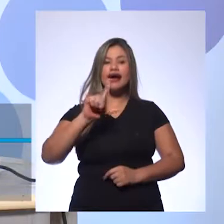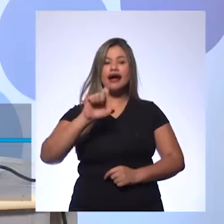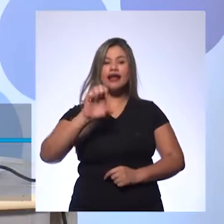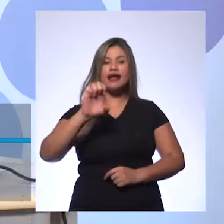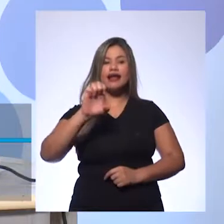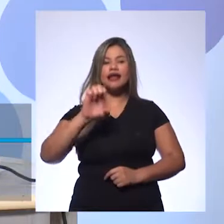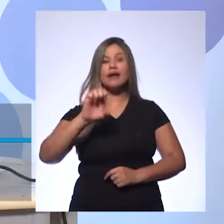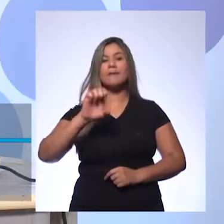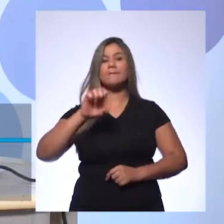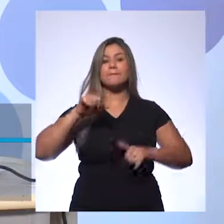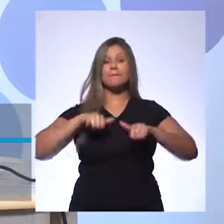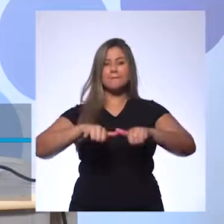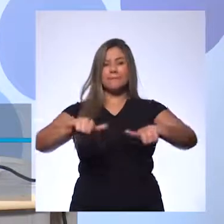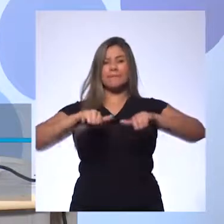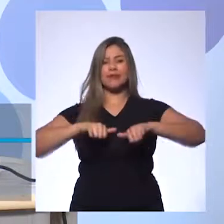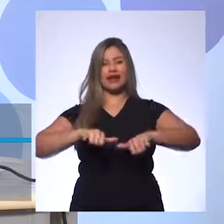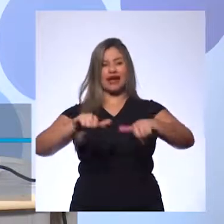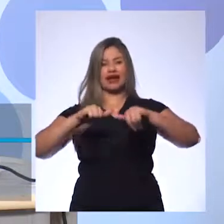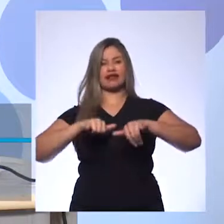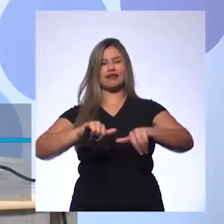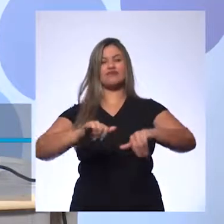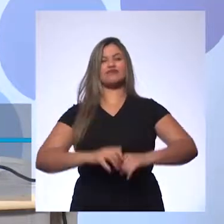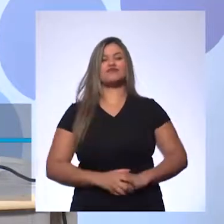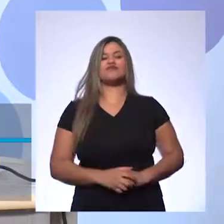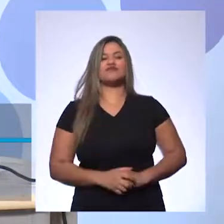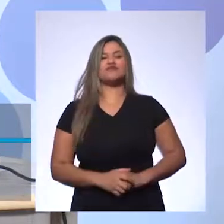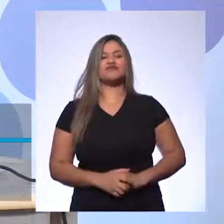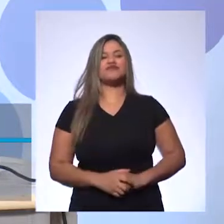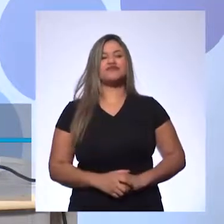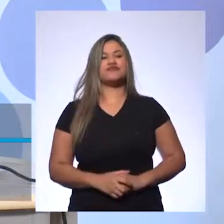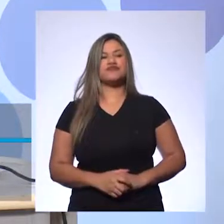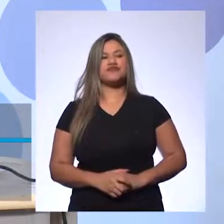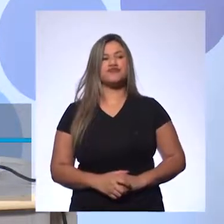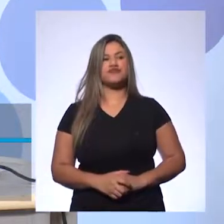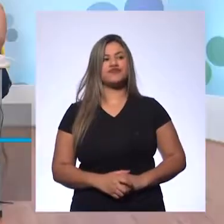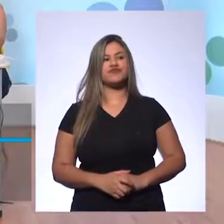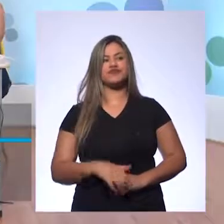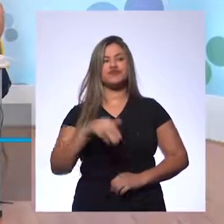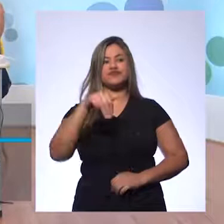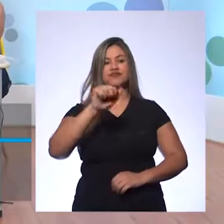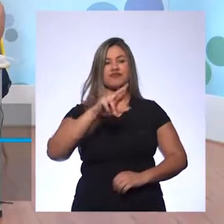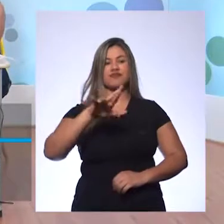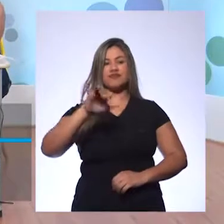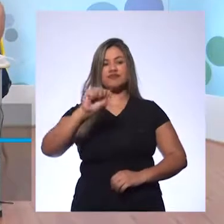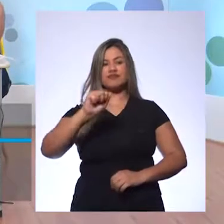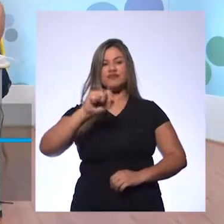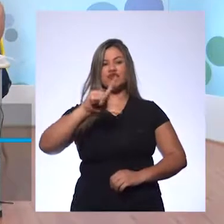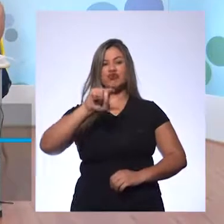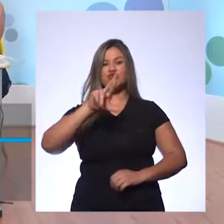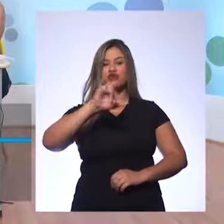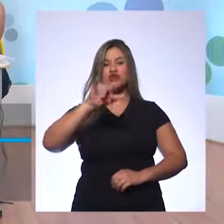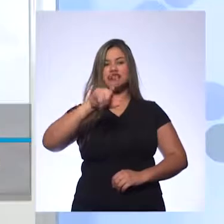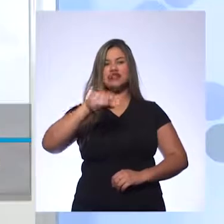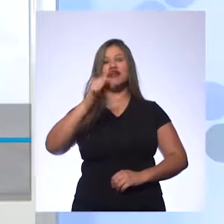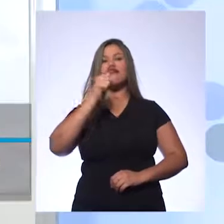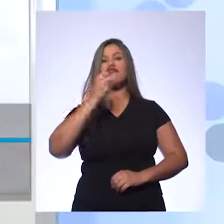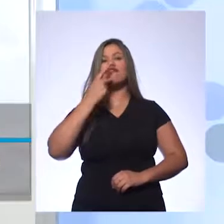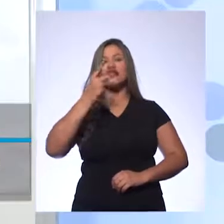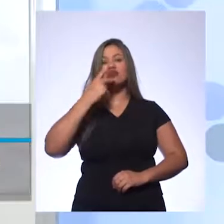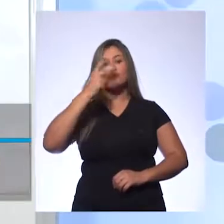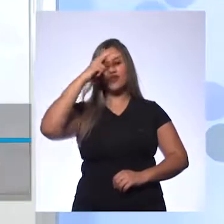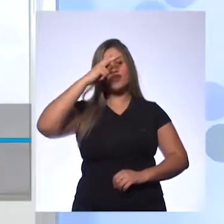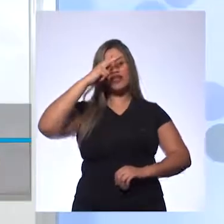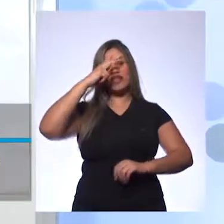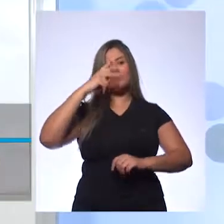mercado Alex mercado fala que legal a Maria Luíza ela falou que lembra a vila dela